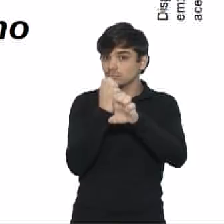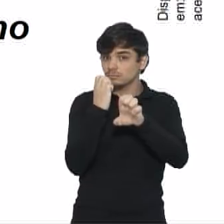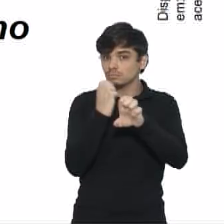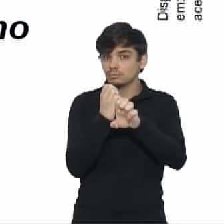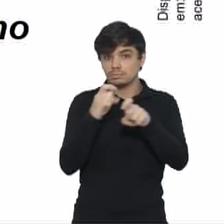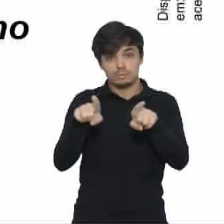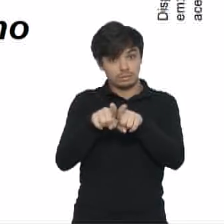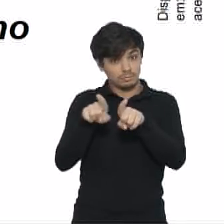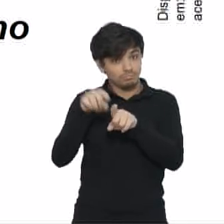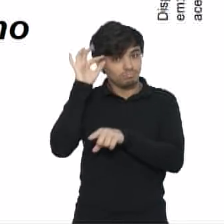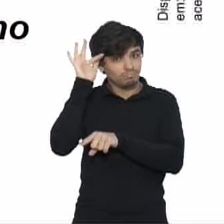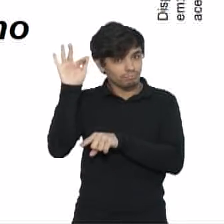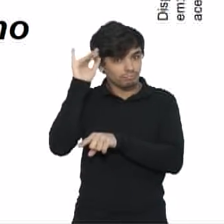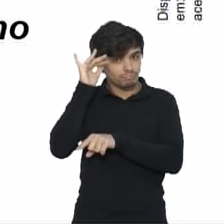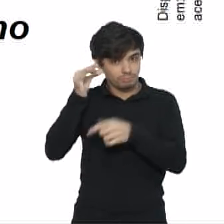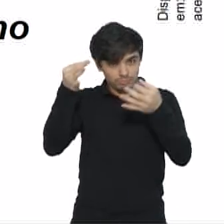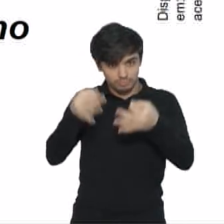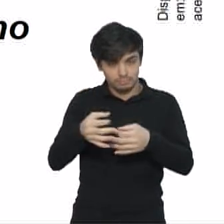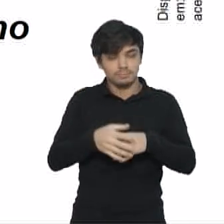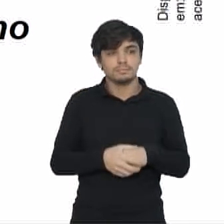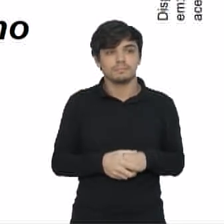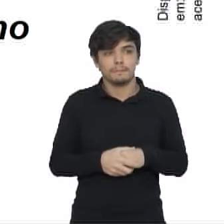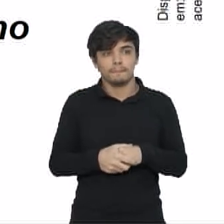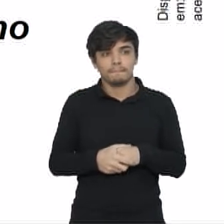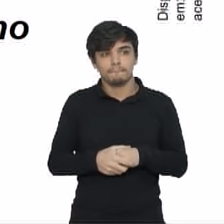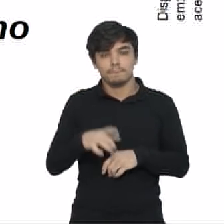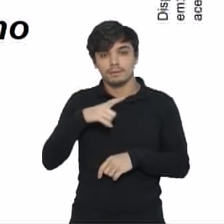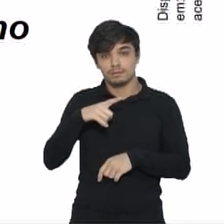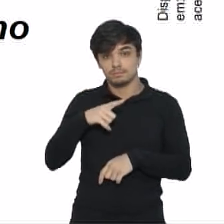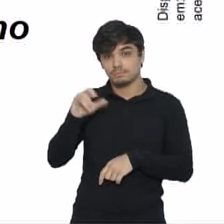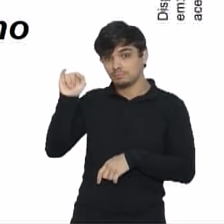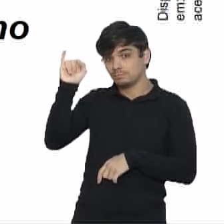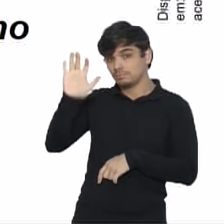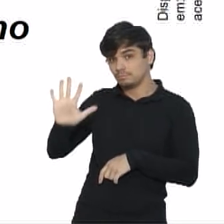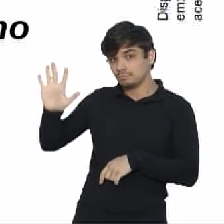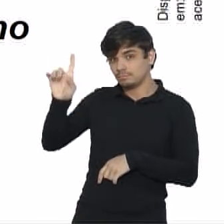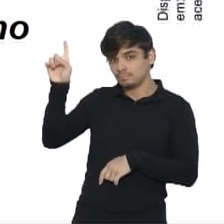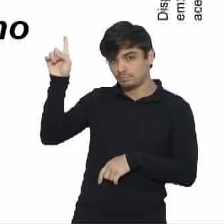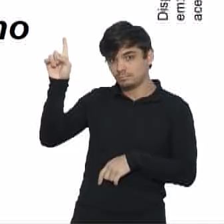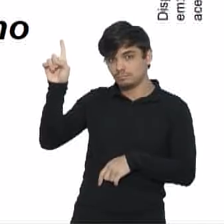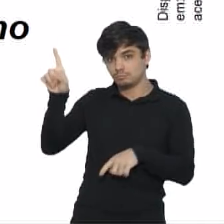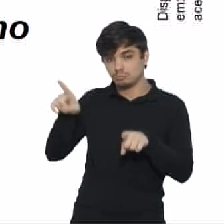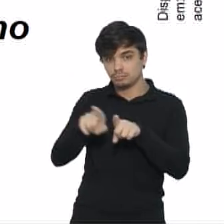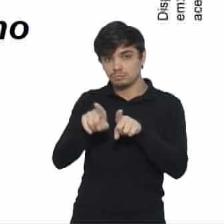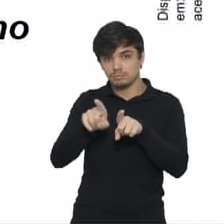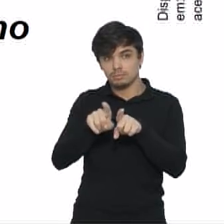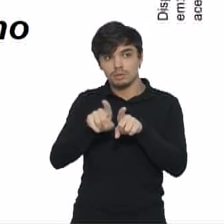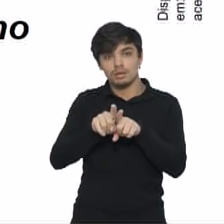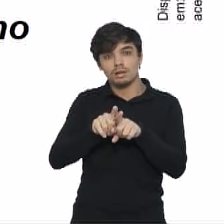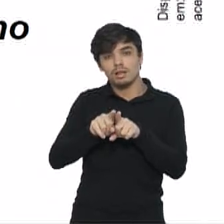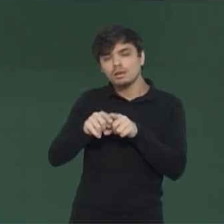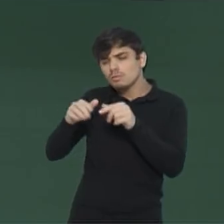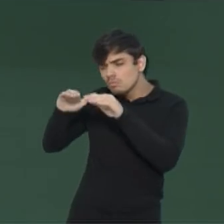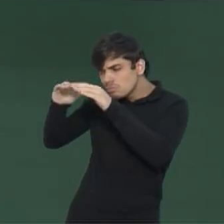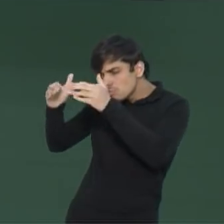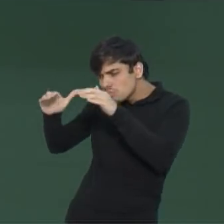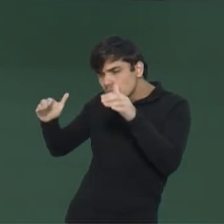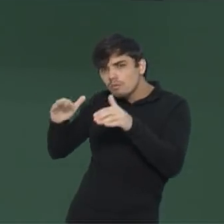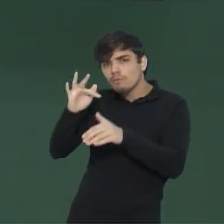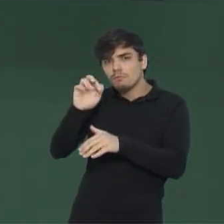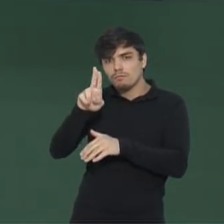da filosofia romana também. Nós temos aqui, então, a imagem das ruínas do Fórum Romano.